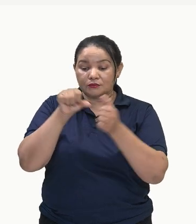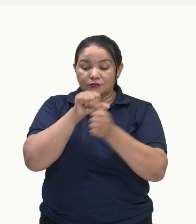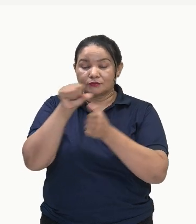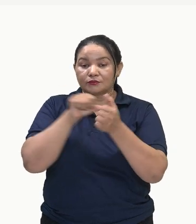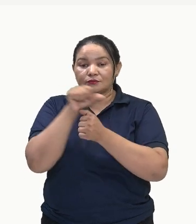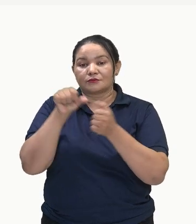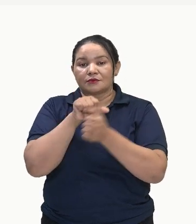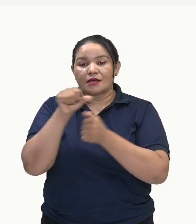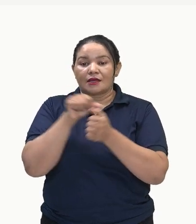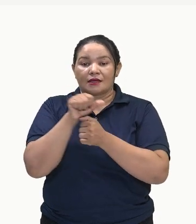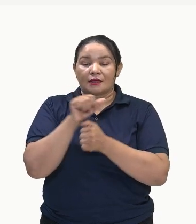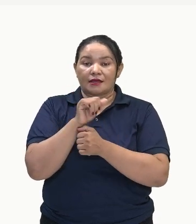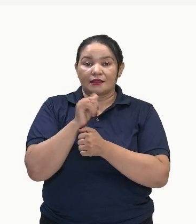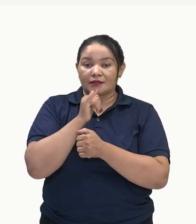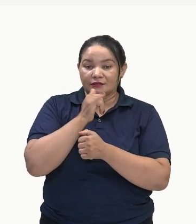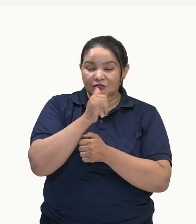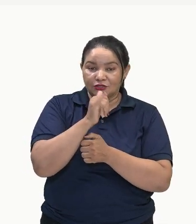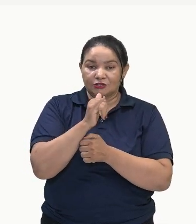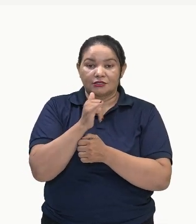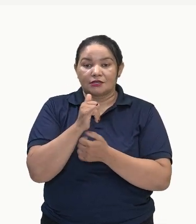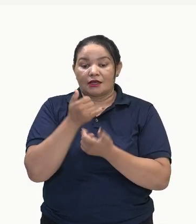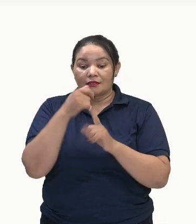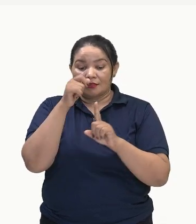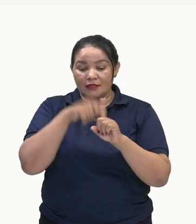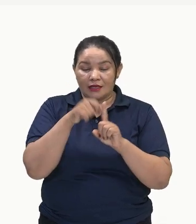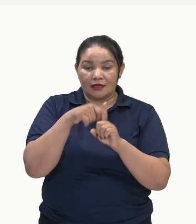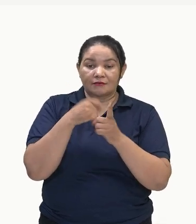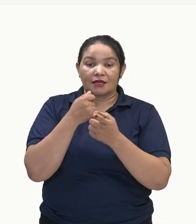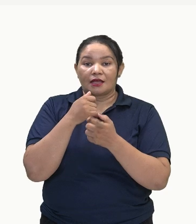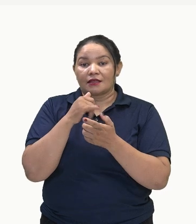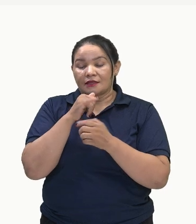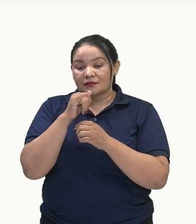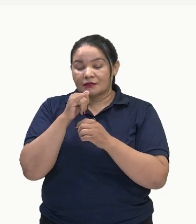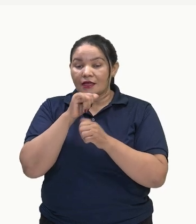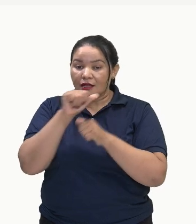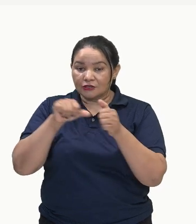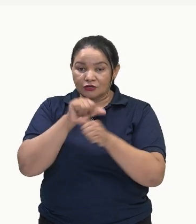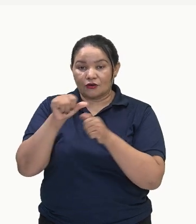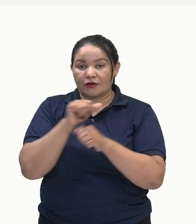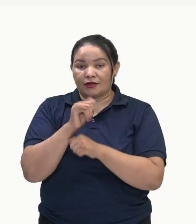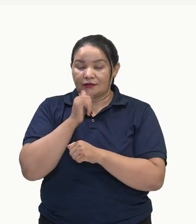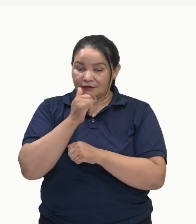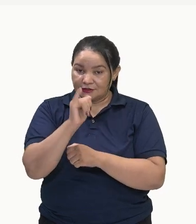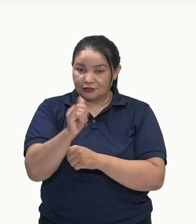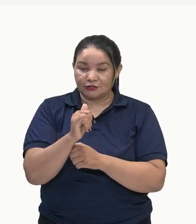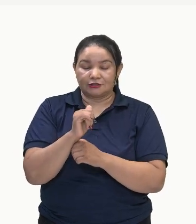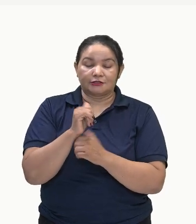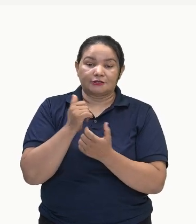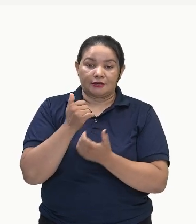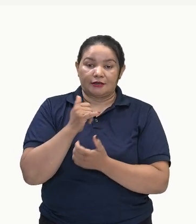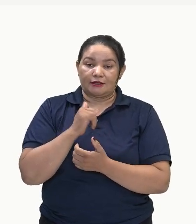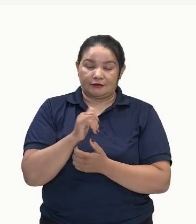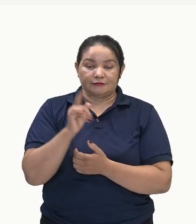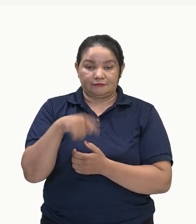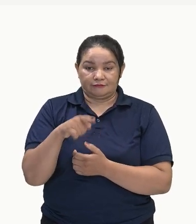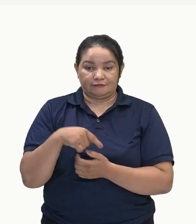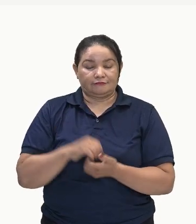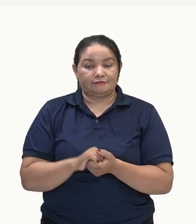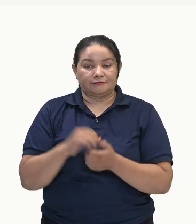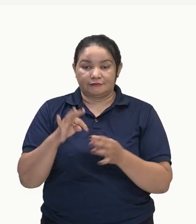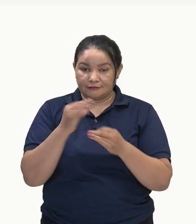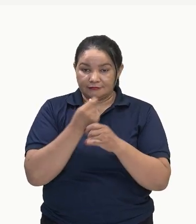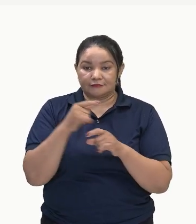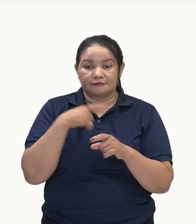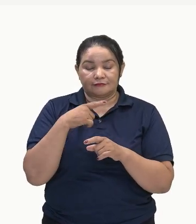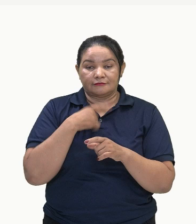gente observa o uso da água, né? Mas ela é utilizada apenas para resfriar todos esses equipamentos. E aí, depois,